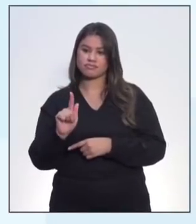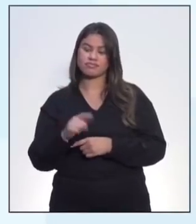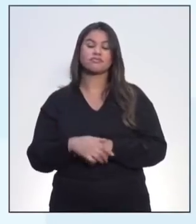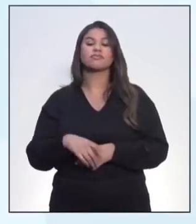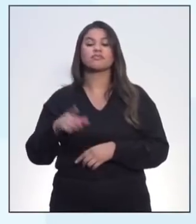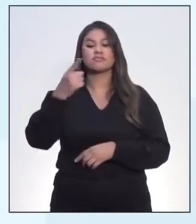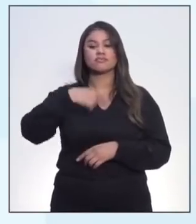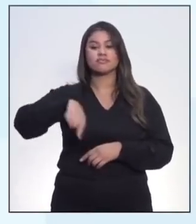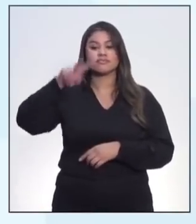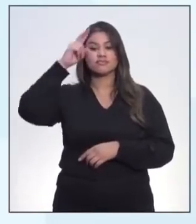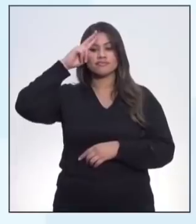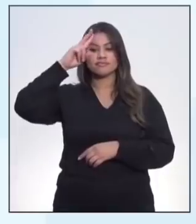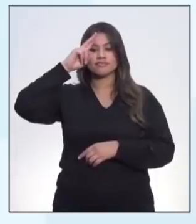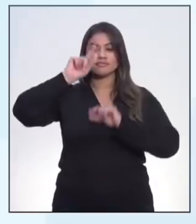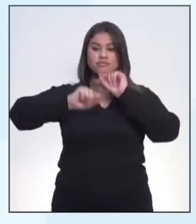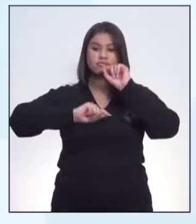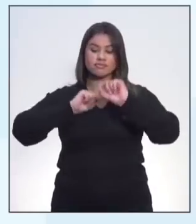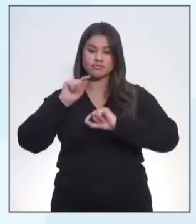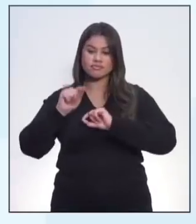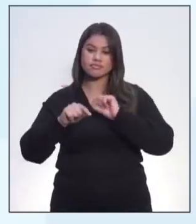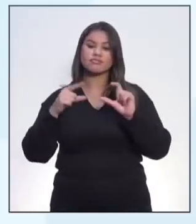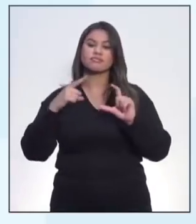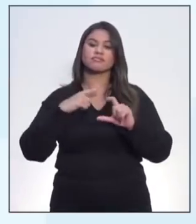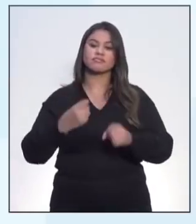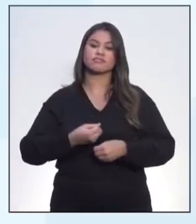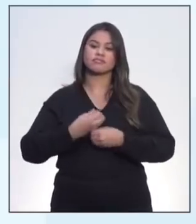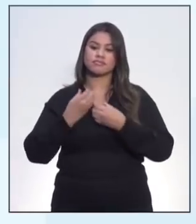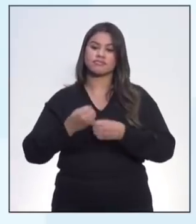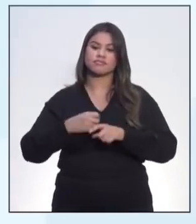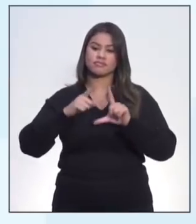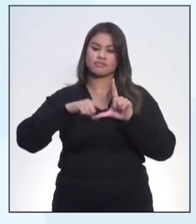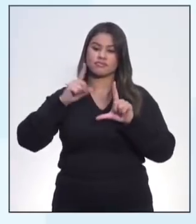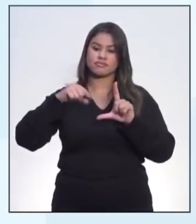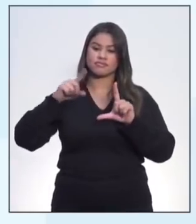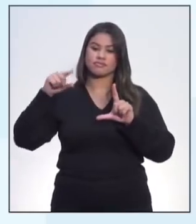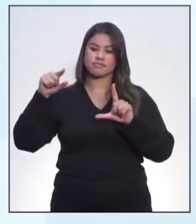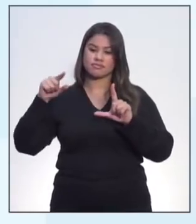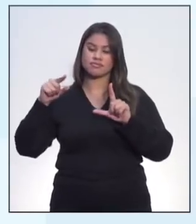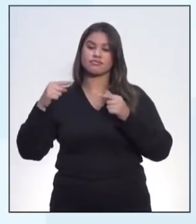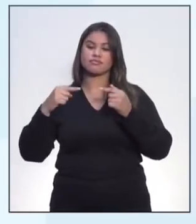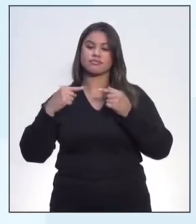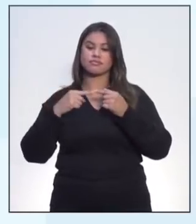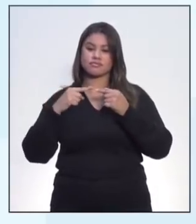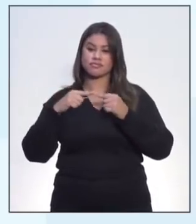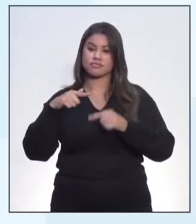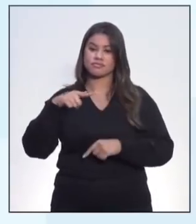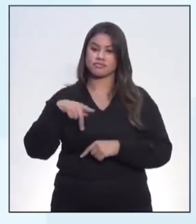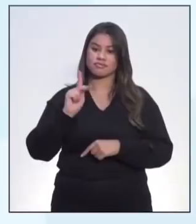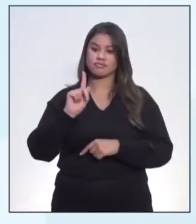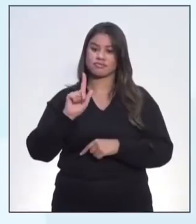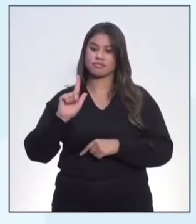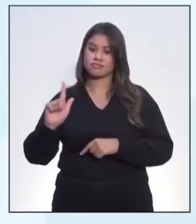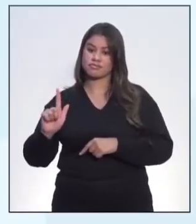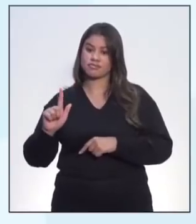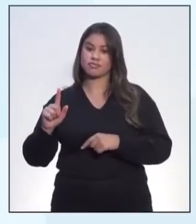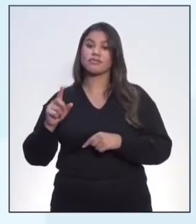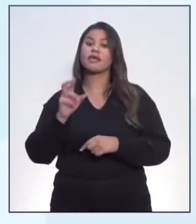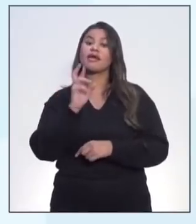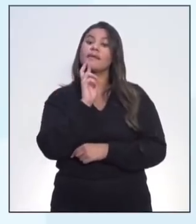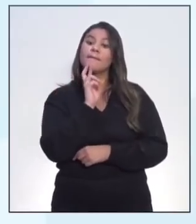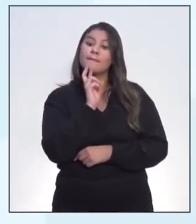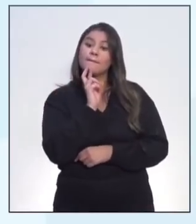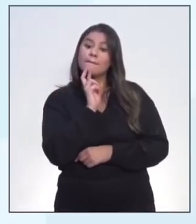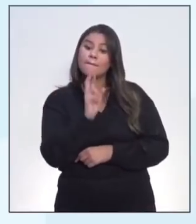lembrar que lá no nosso infográfico está em quilograma. Isso. E a resposta